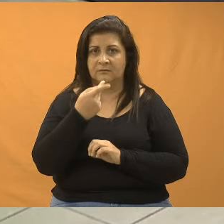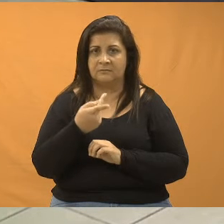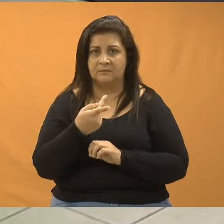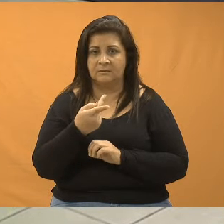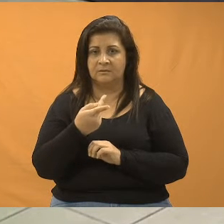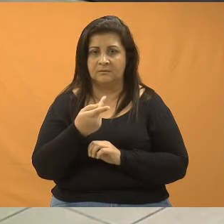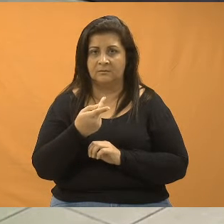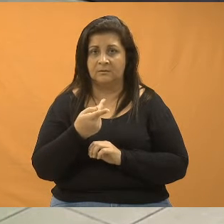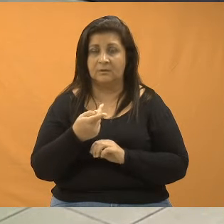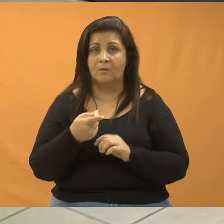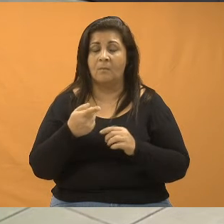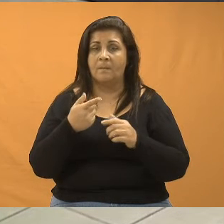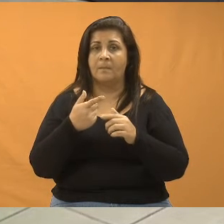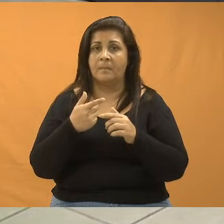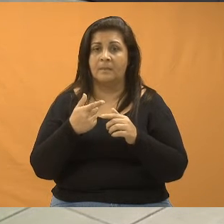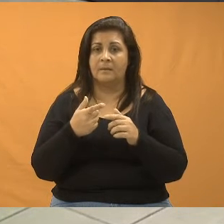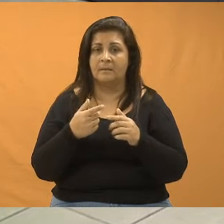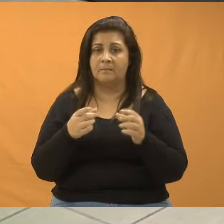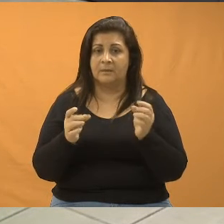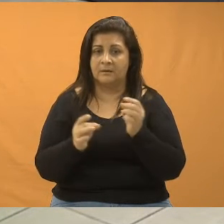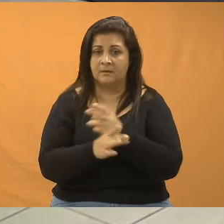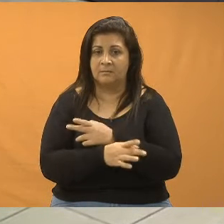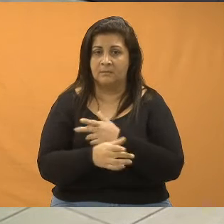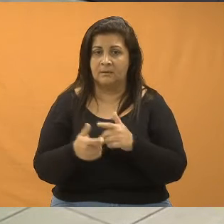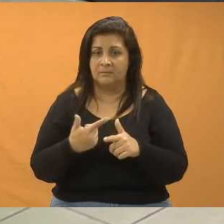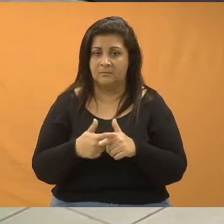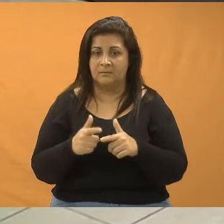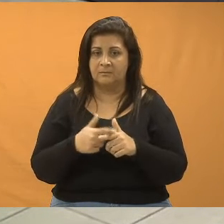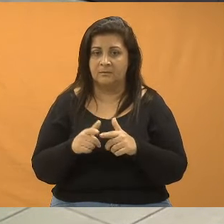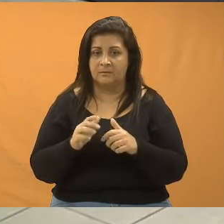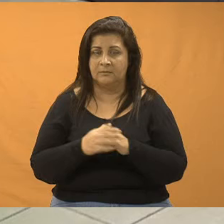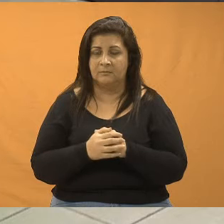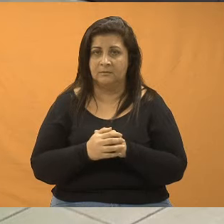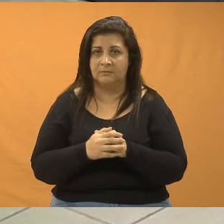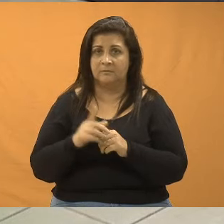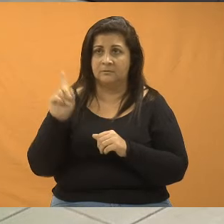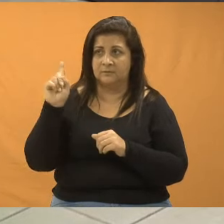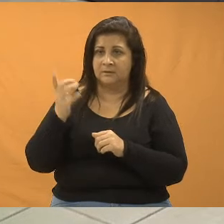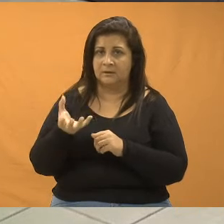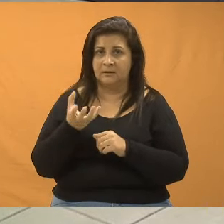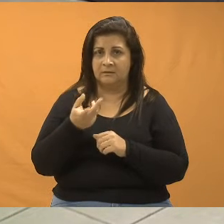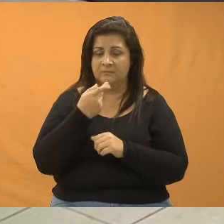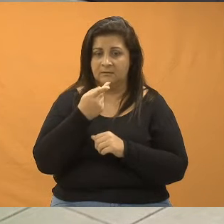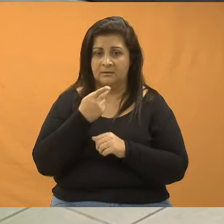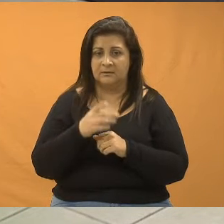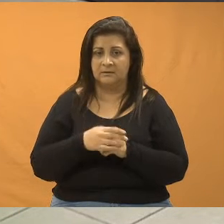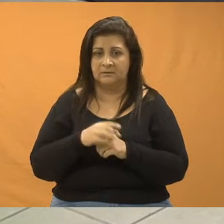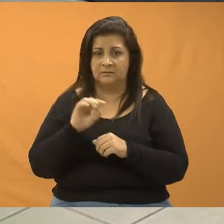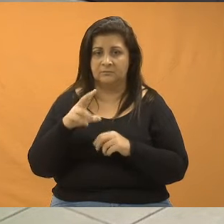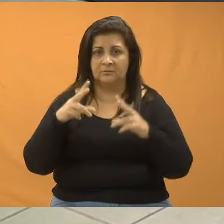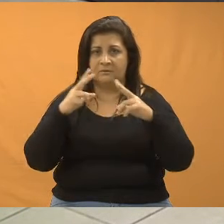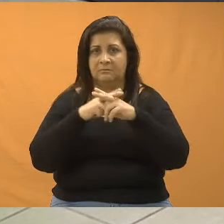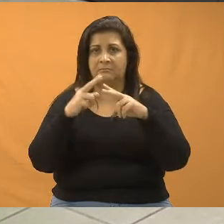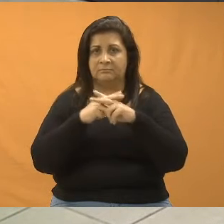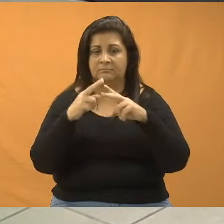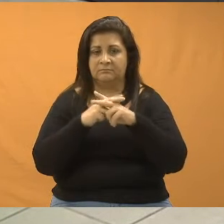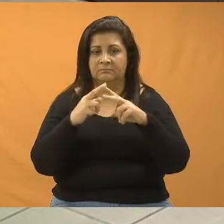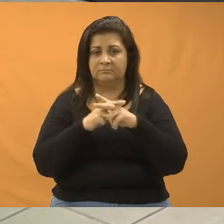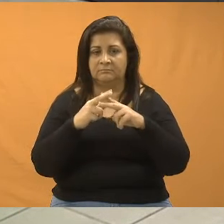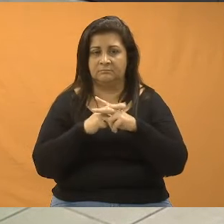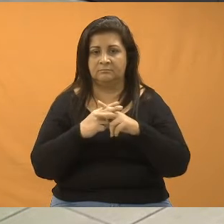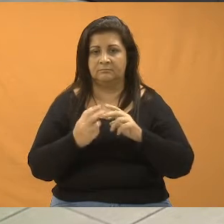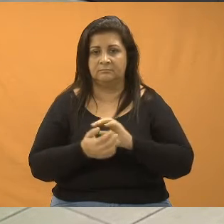as soluções, senhor Lino... Não, só vocês querem falar, vocês só sabem discutir. Como eu